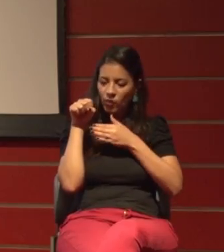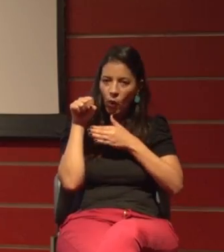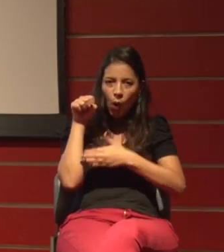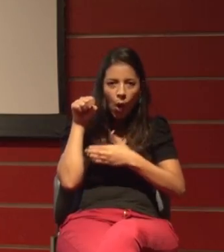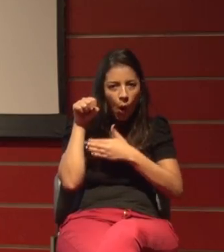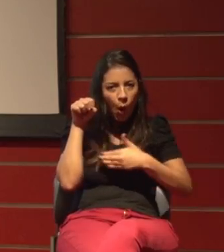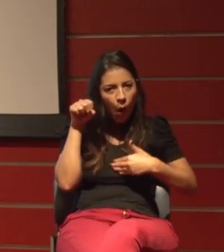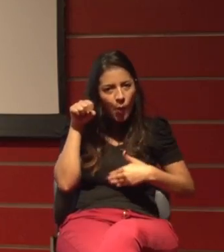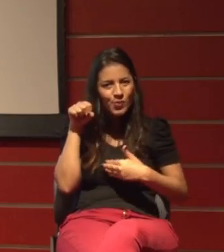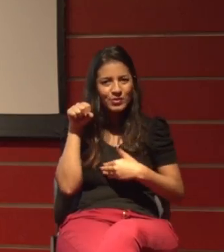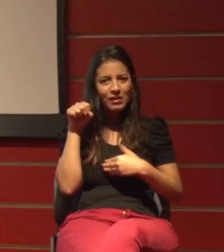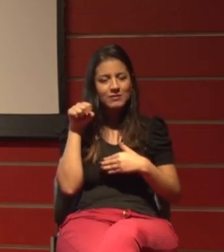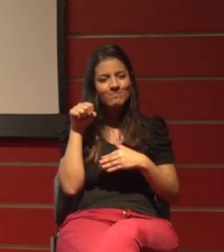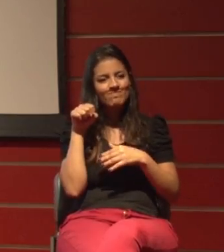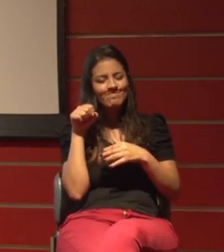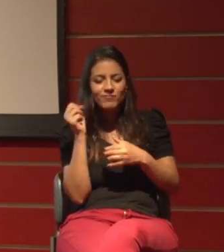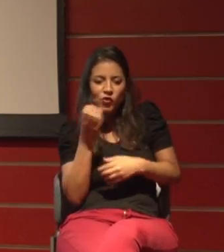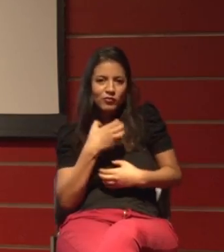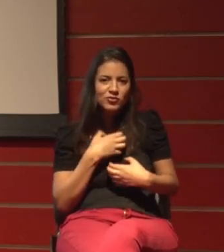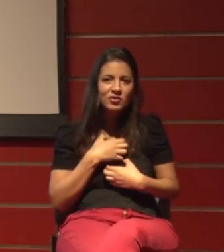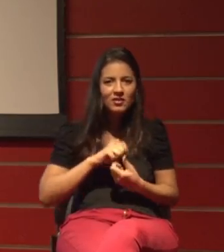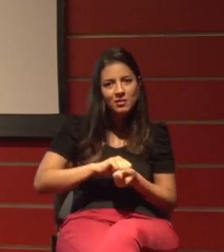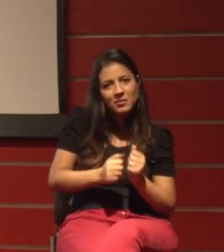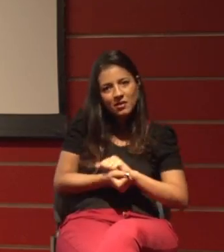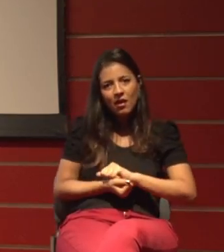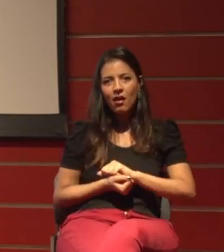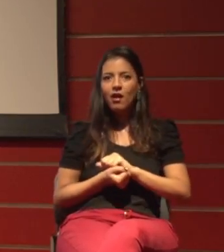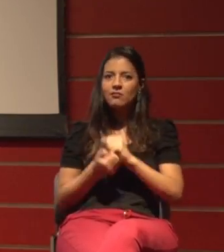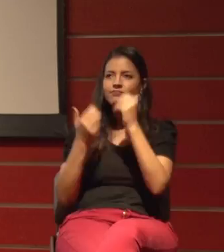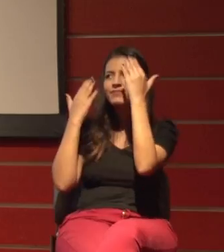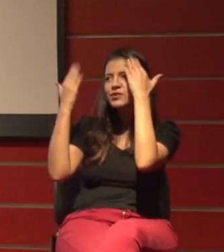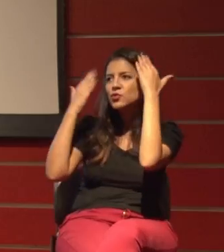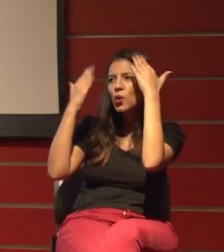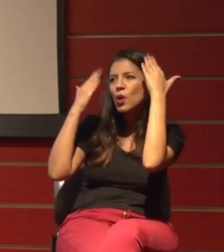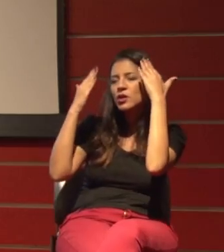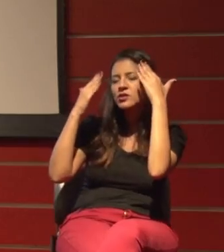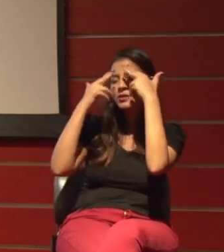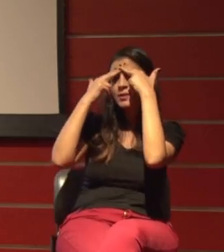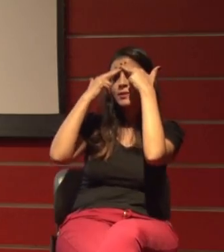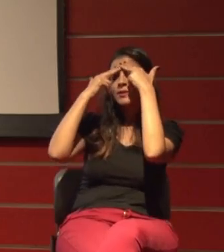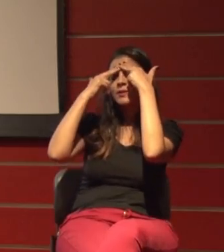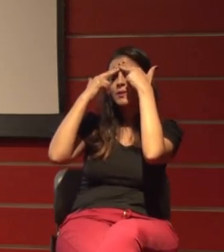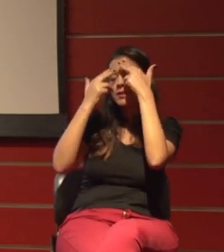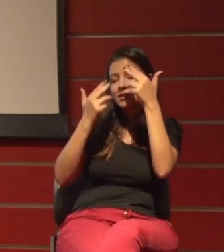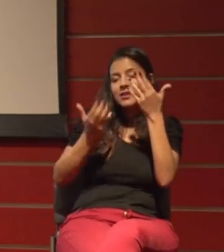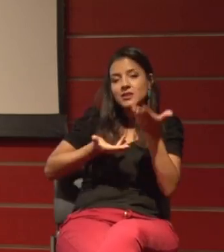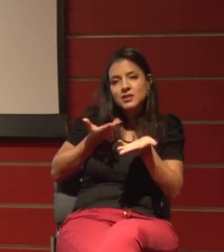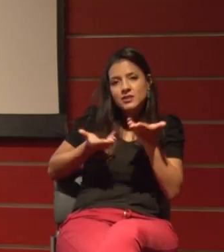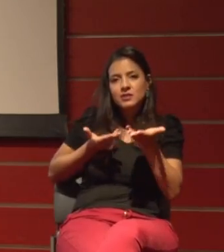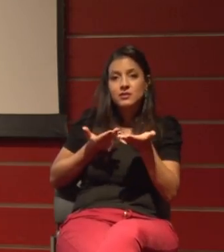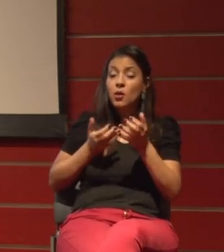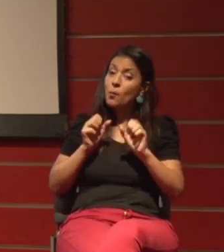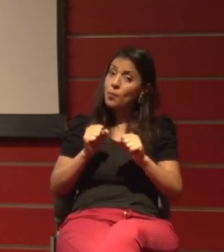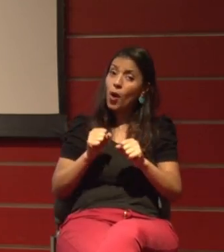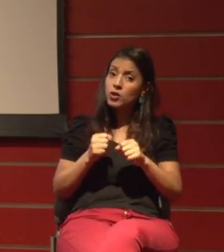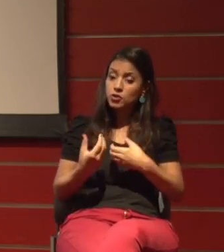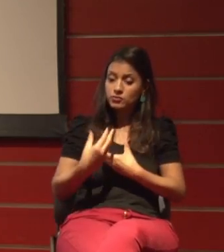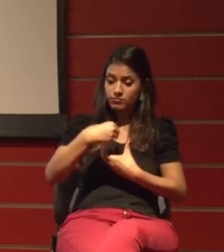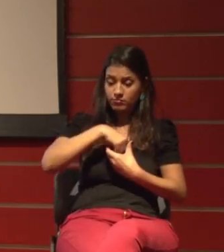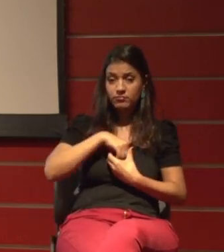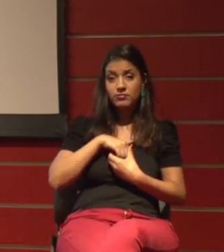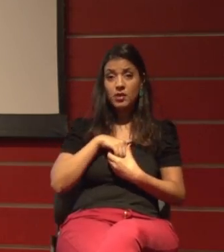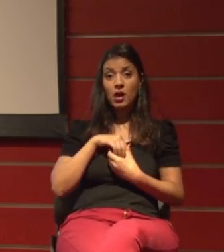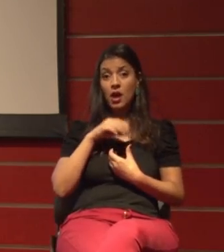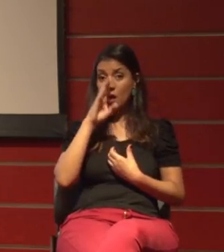seja um antag Você pode ter uma história onde o protagonista é também seu próprio traz em si o seu próprio antagonismo